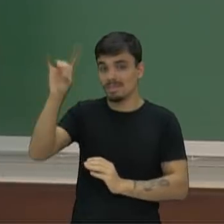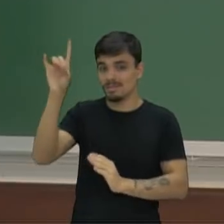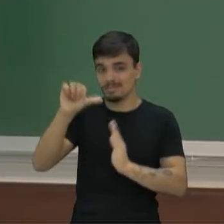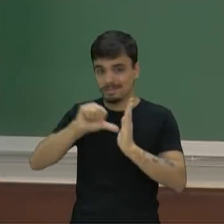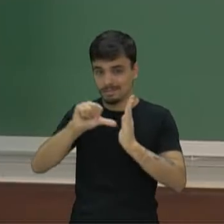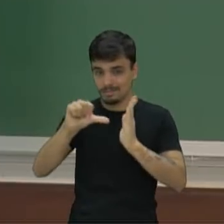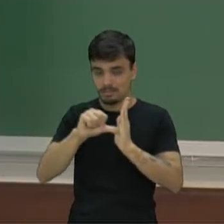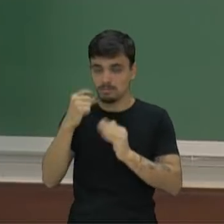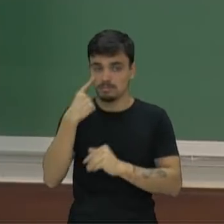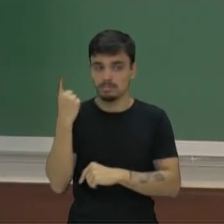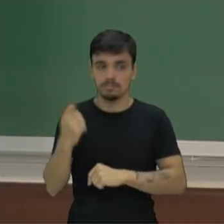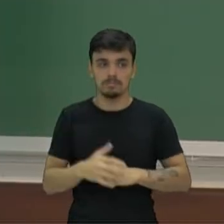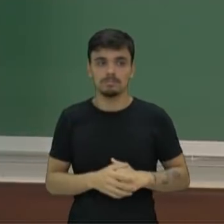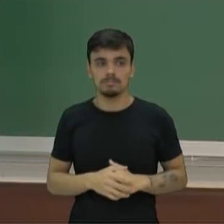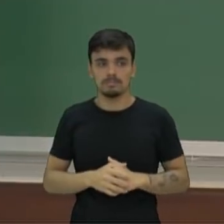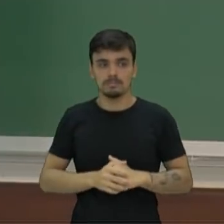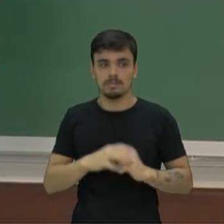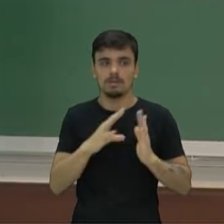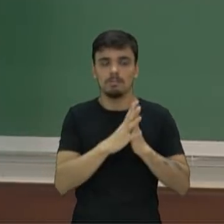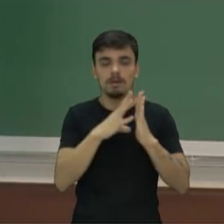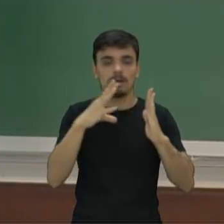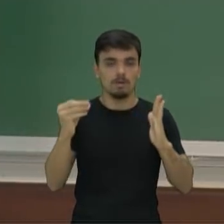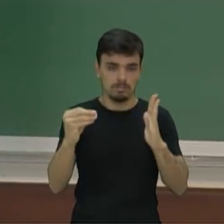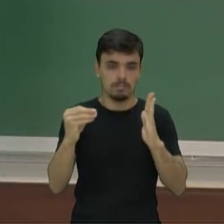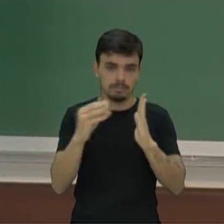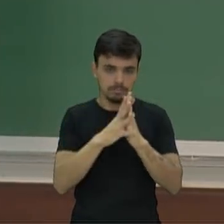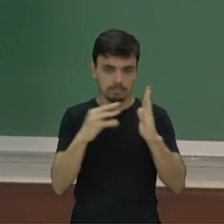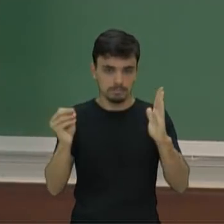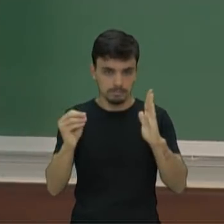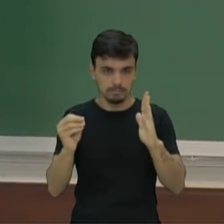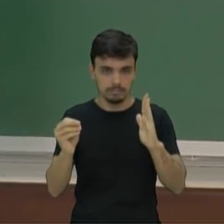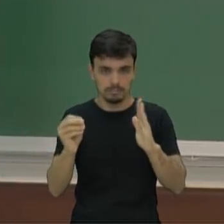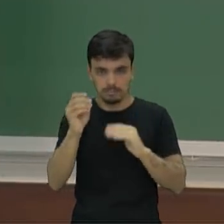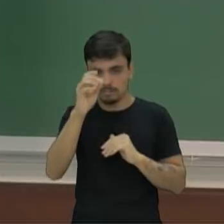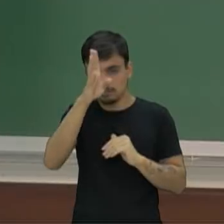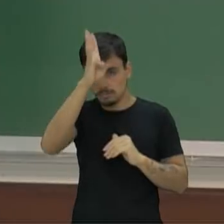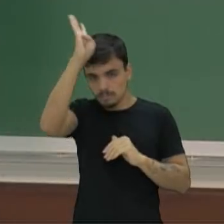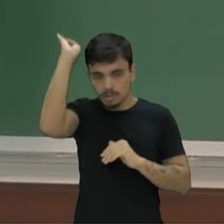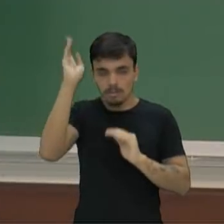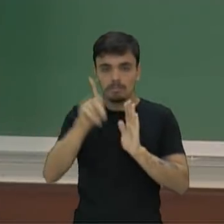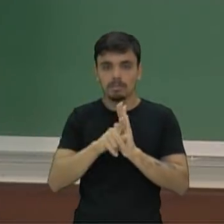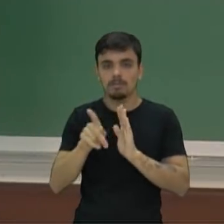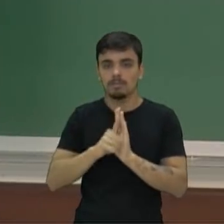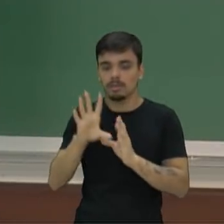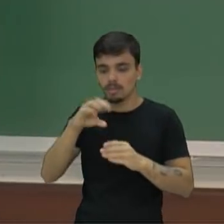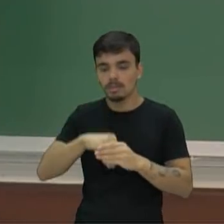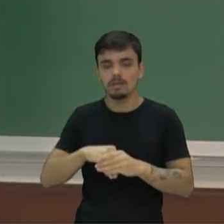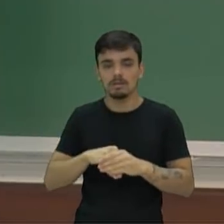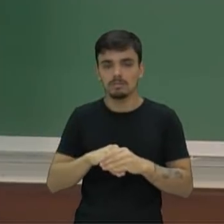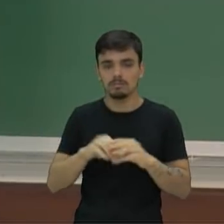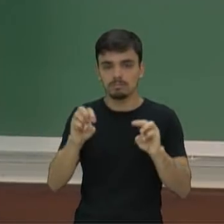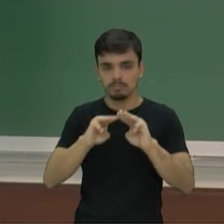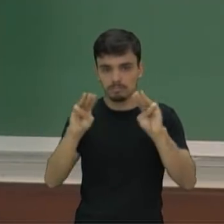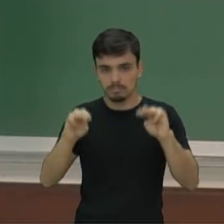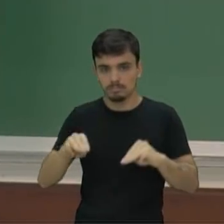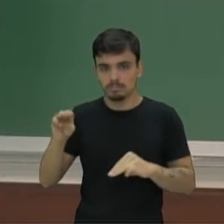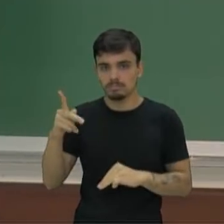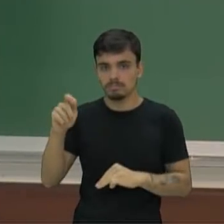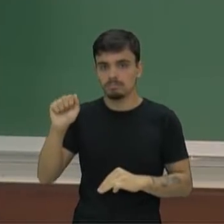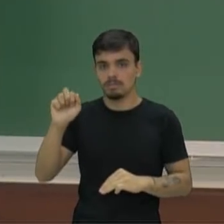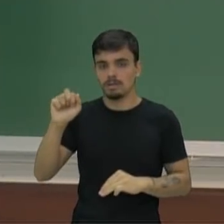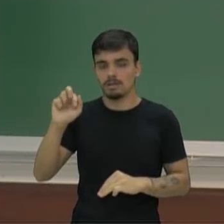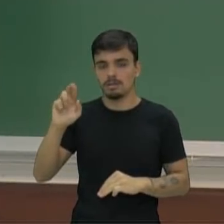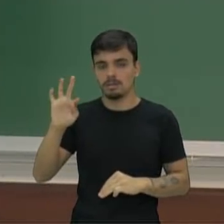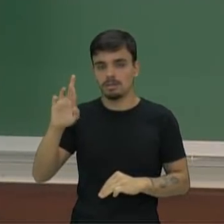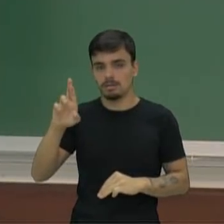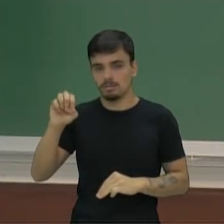artista Fídias. Aqui é uma cópia romana da famosa estátua de Atenas, que ficava dentro do Partenon, inclusive. Está no Museu Nacional